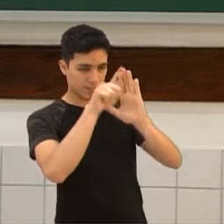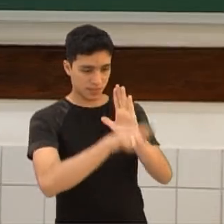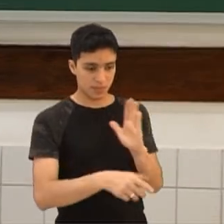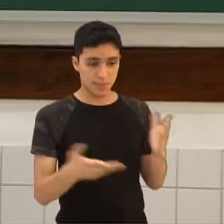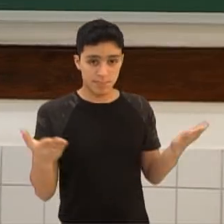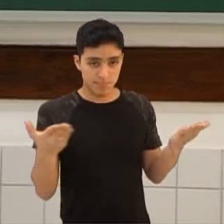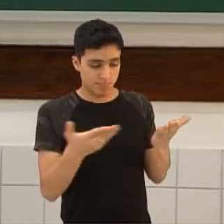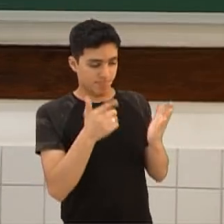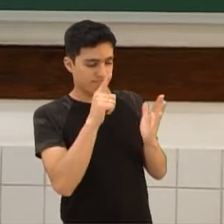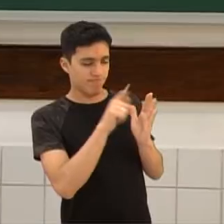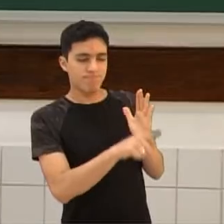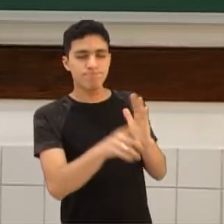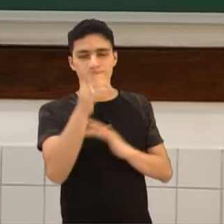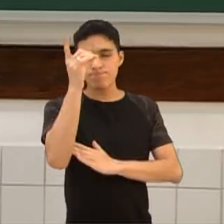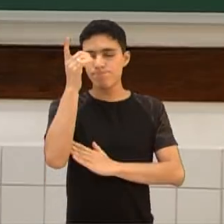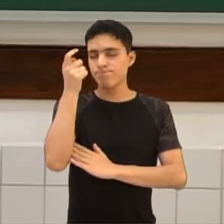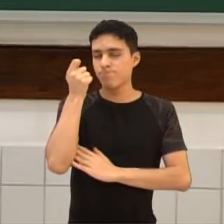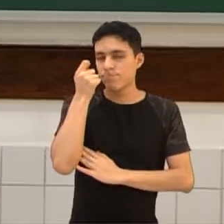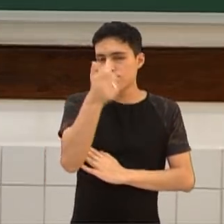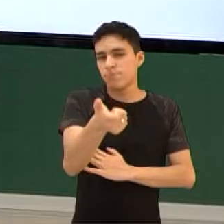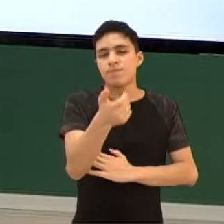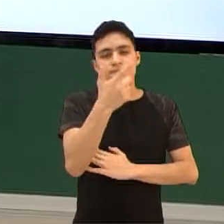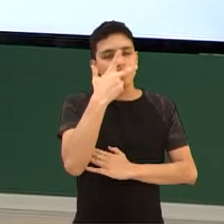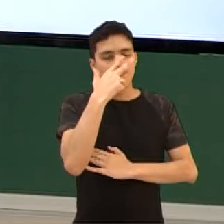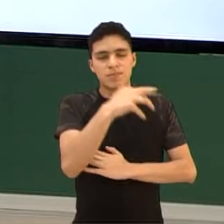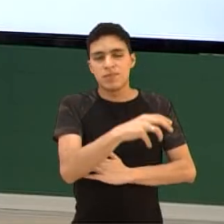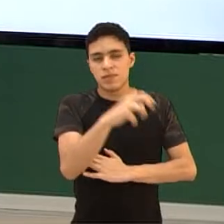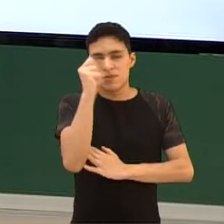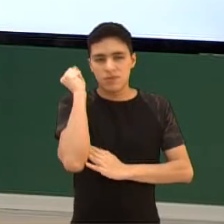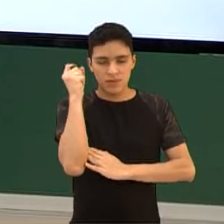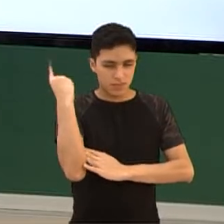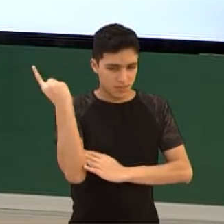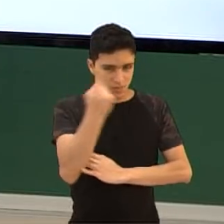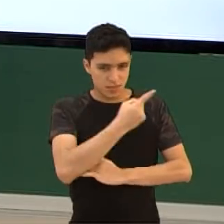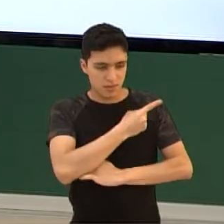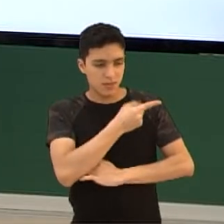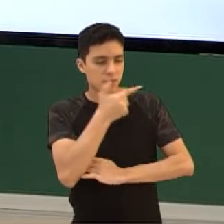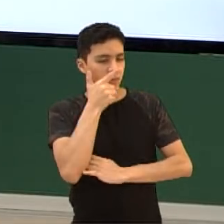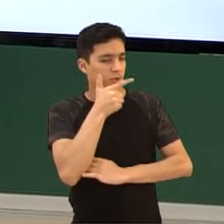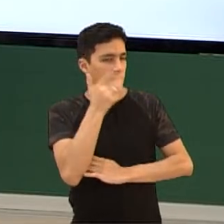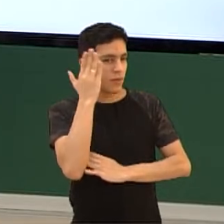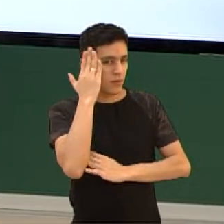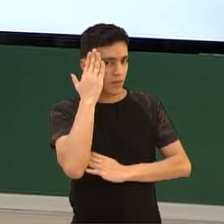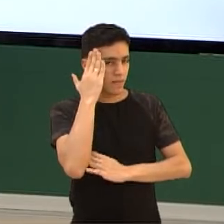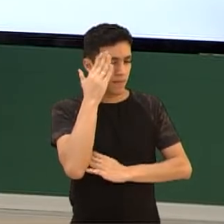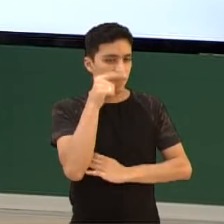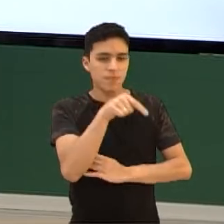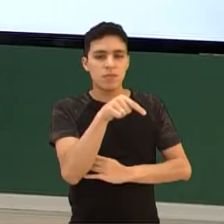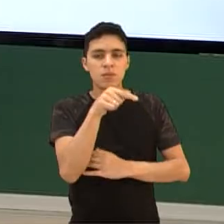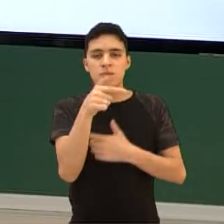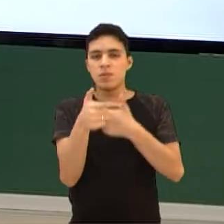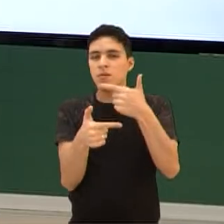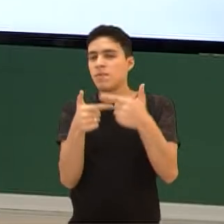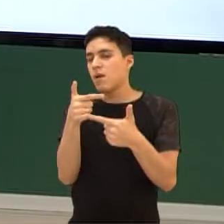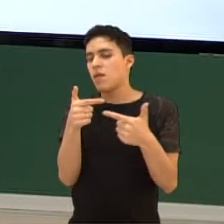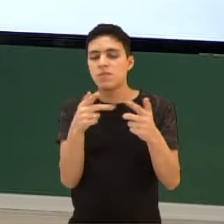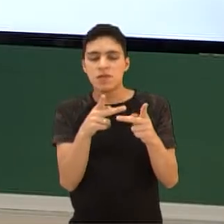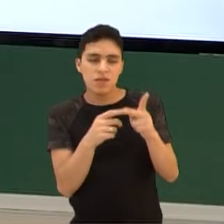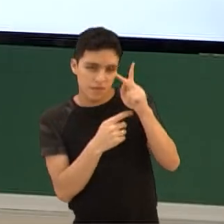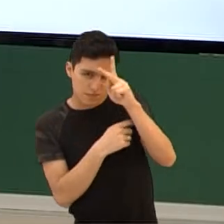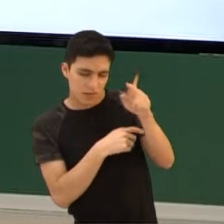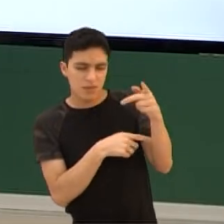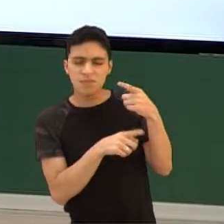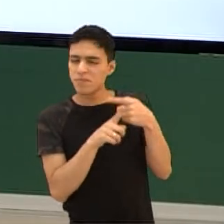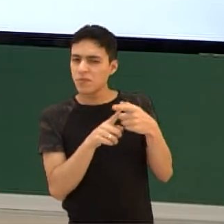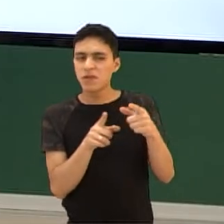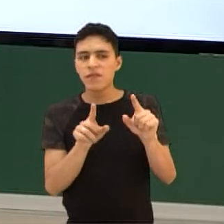questãozinha aqui, ela é bala, velho. Essa aqui é uma questãozinha campeã, certo? A gente vai conseguir determinar esse trabalho dessa força aqui. Eu vou perguntar depois para que a gente